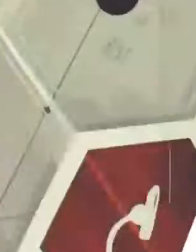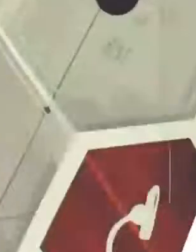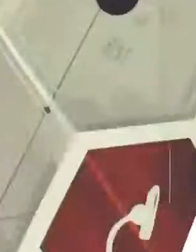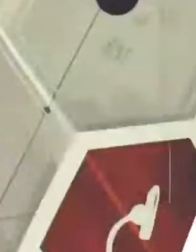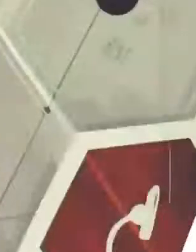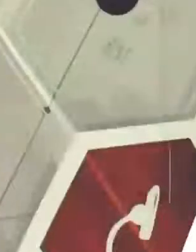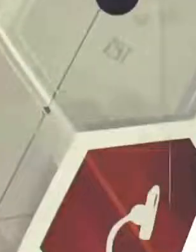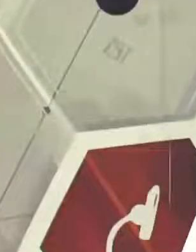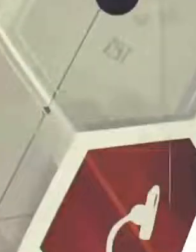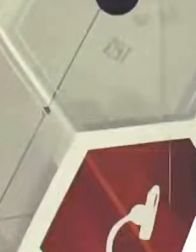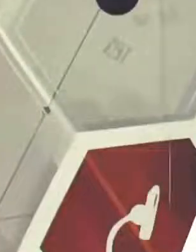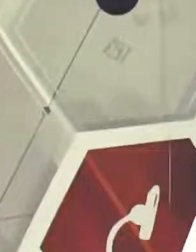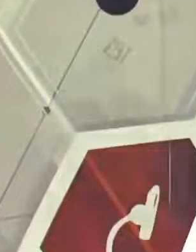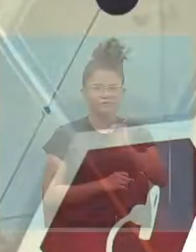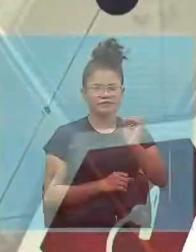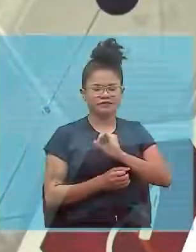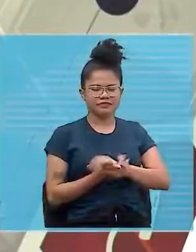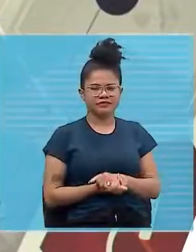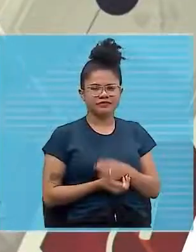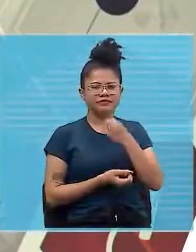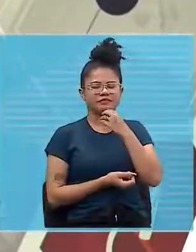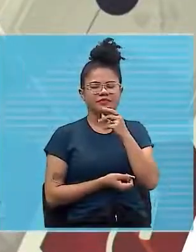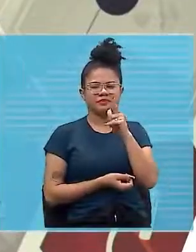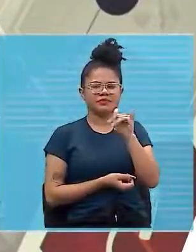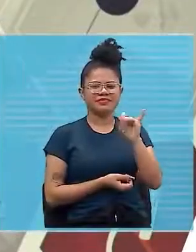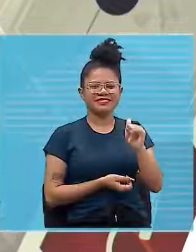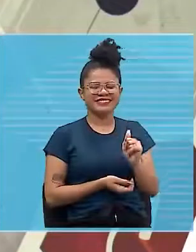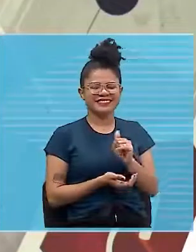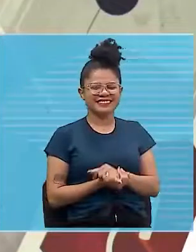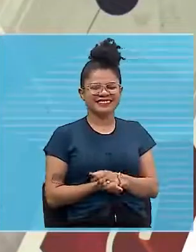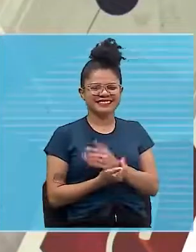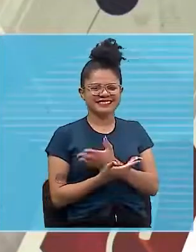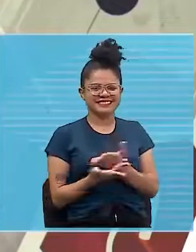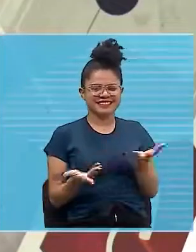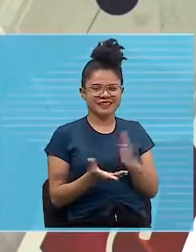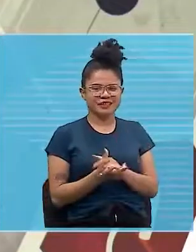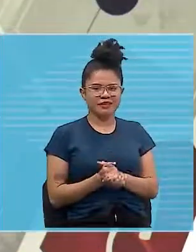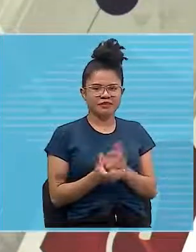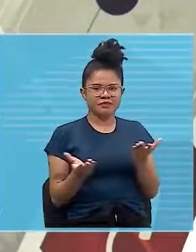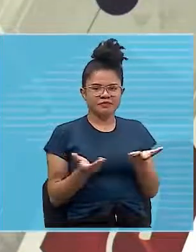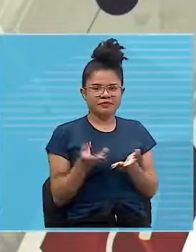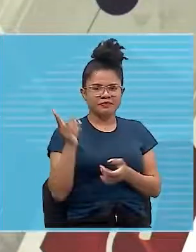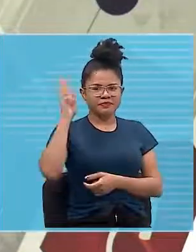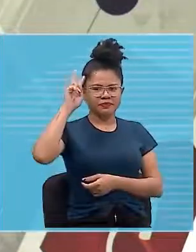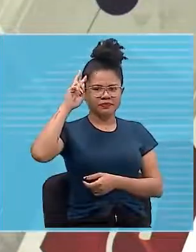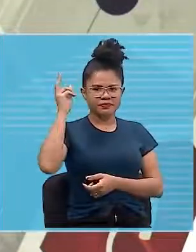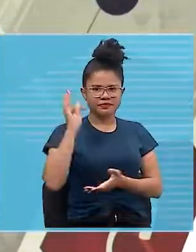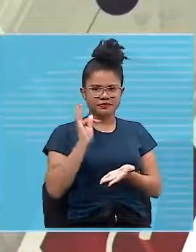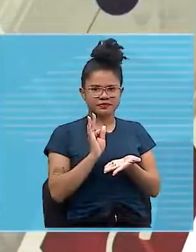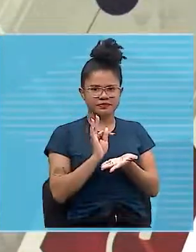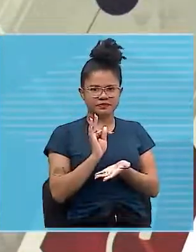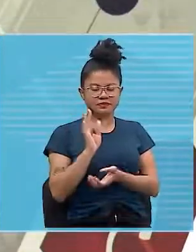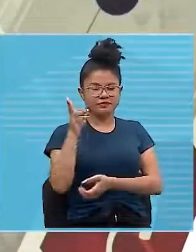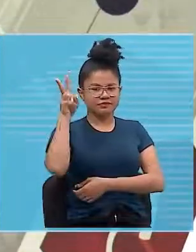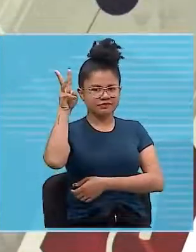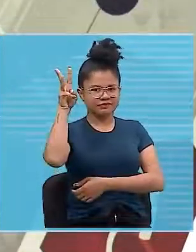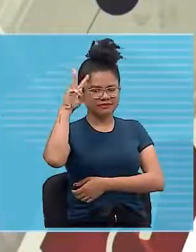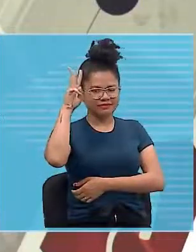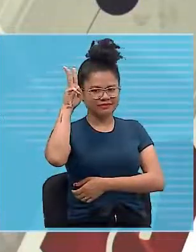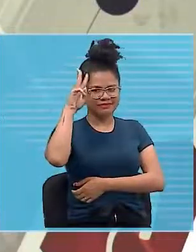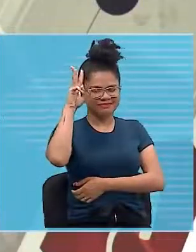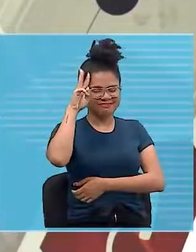é muito bom dia muito bom dia hoje terça-feira dia seis de setembro